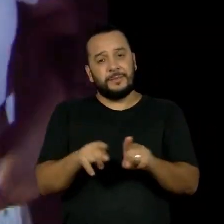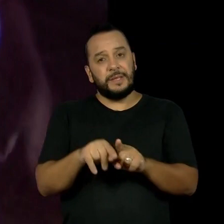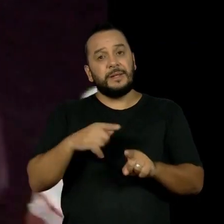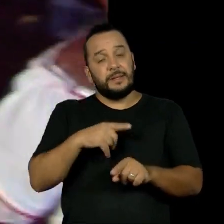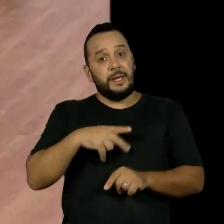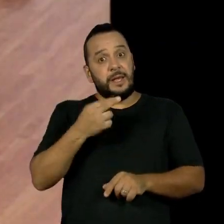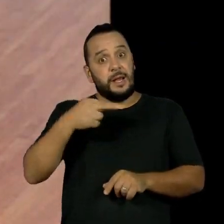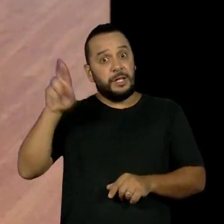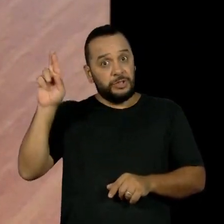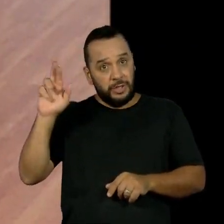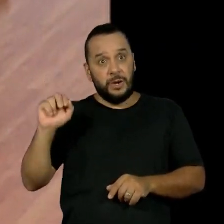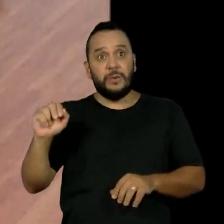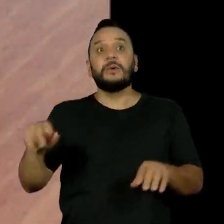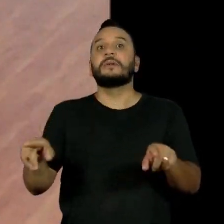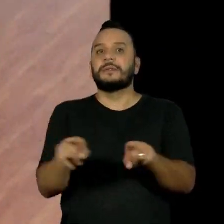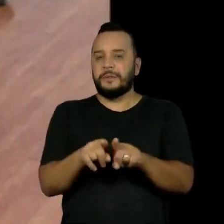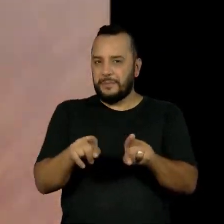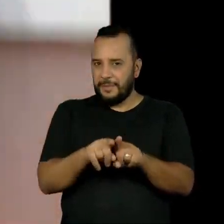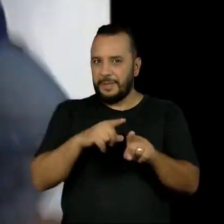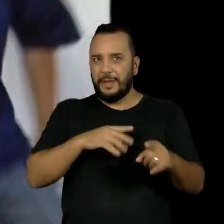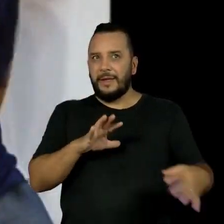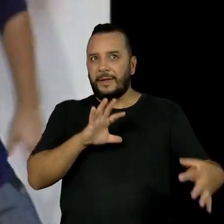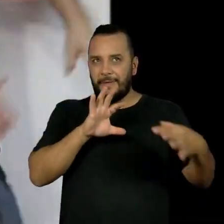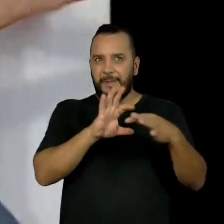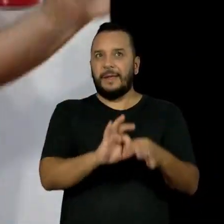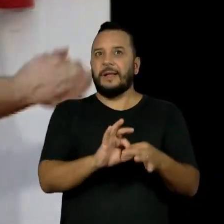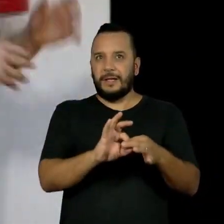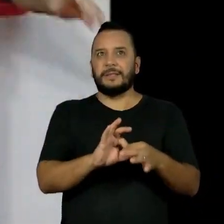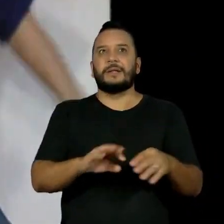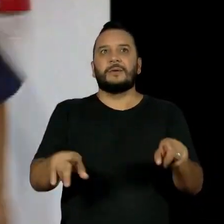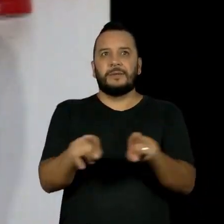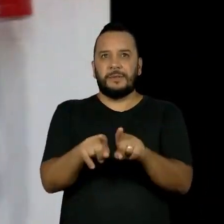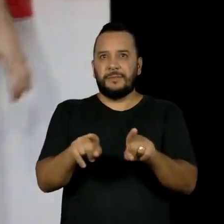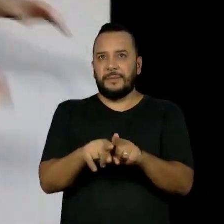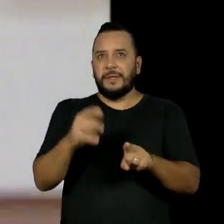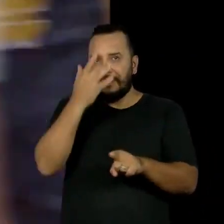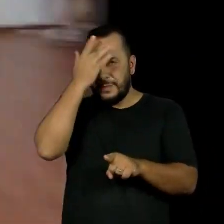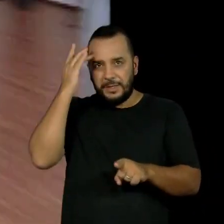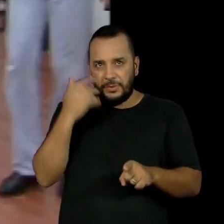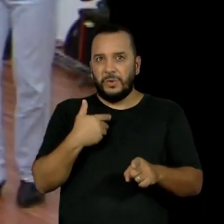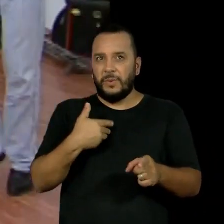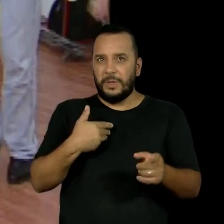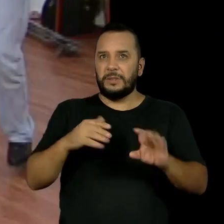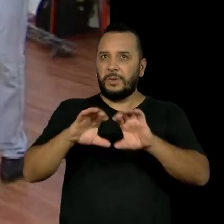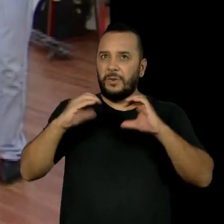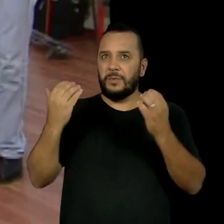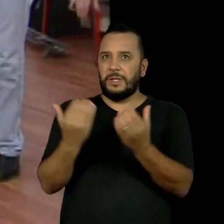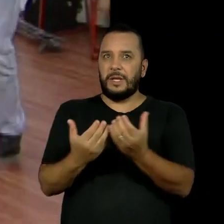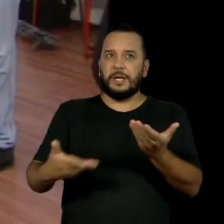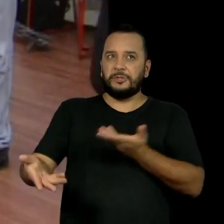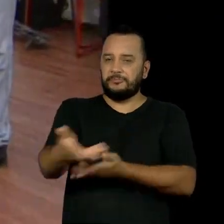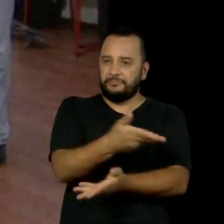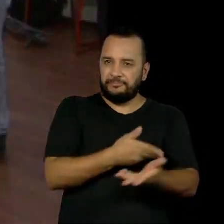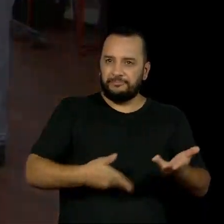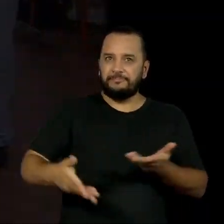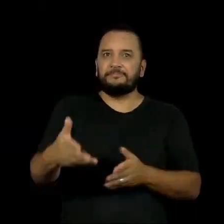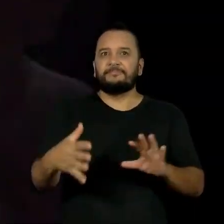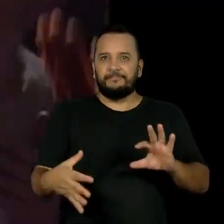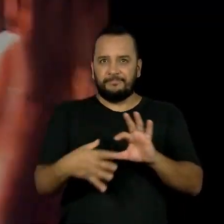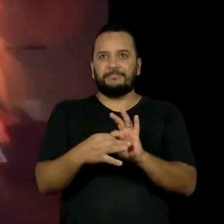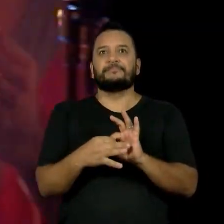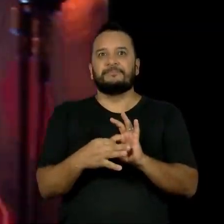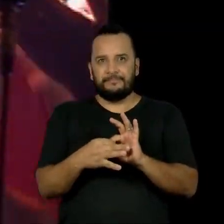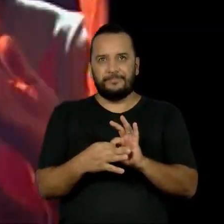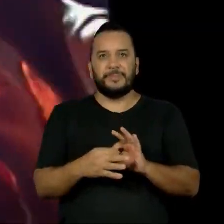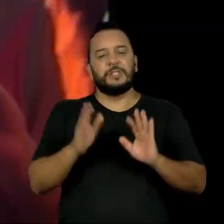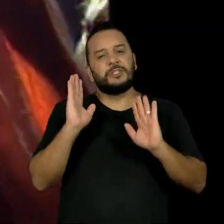ritualização, além de promover a integração e a cooperação entre indivíduos das comunidades. Ao